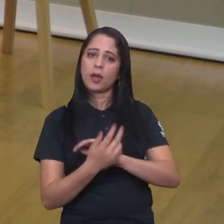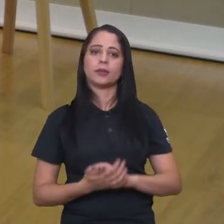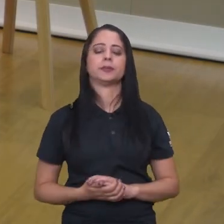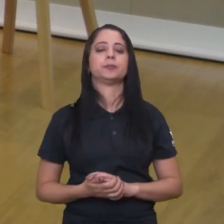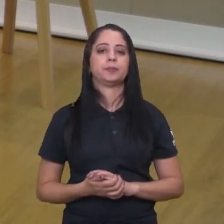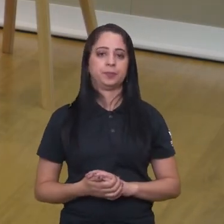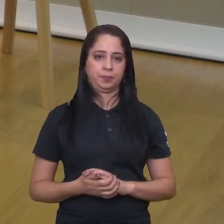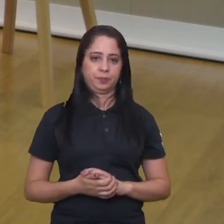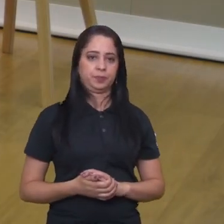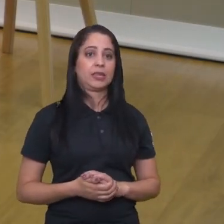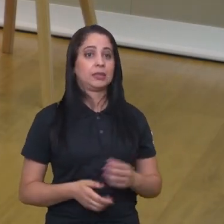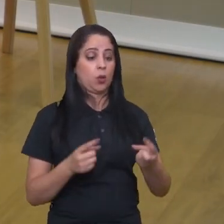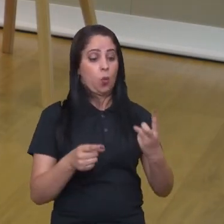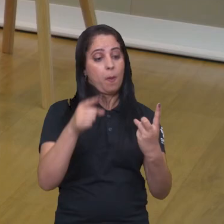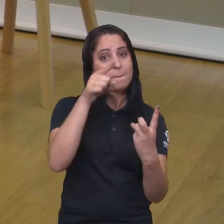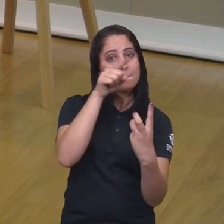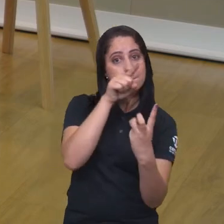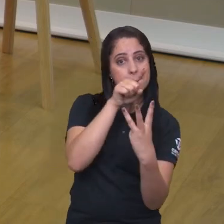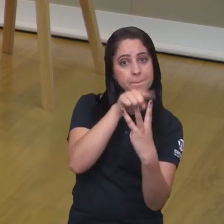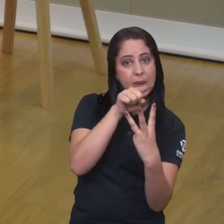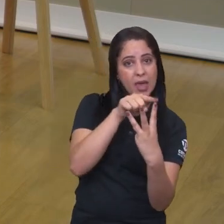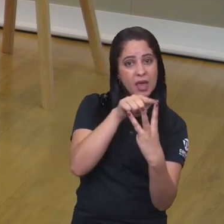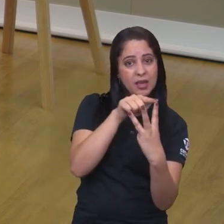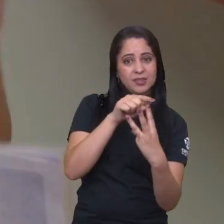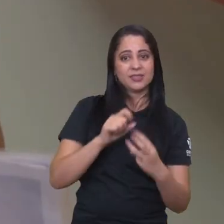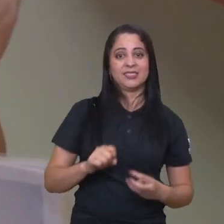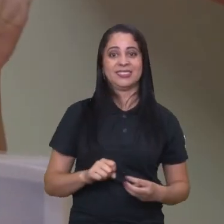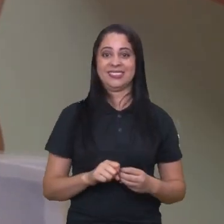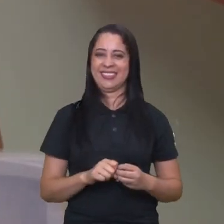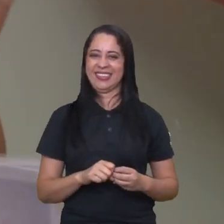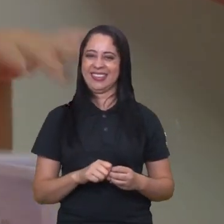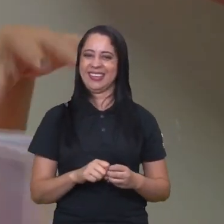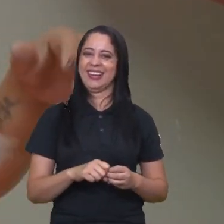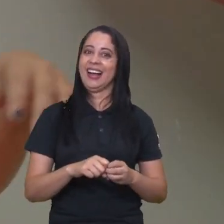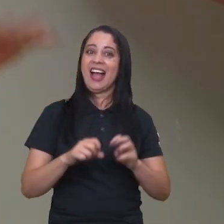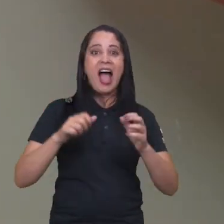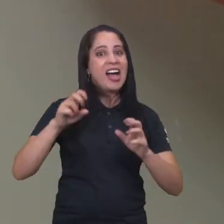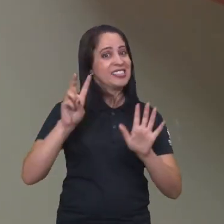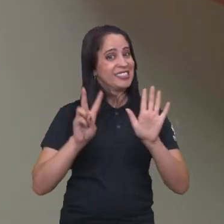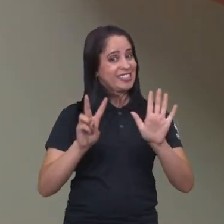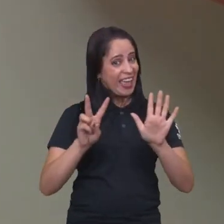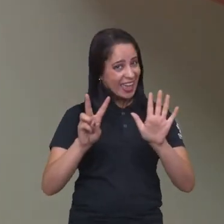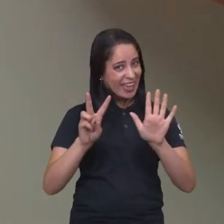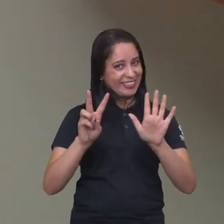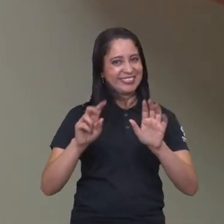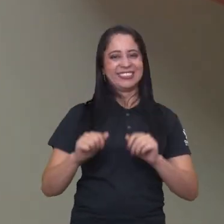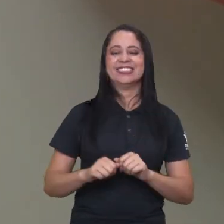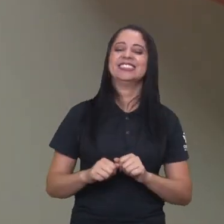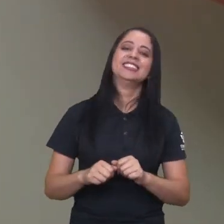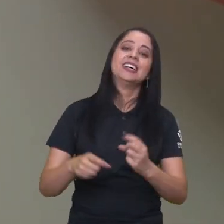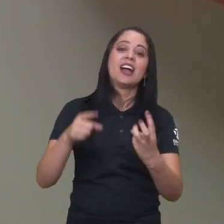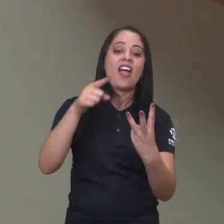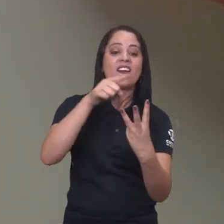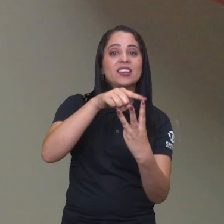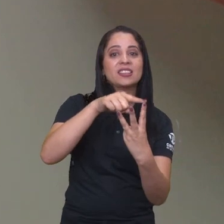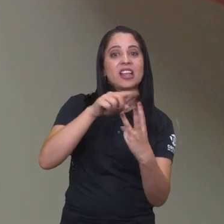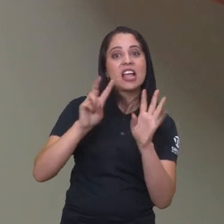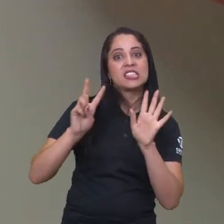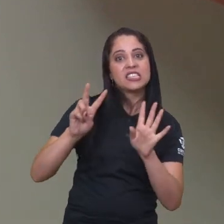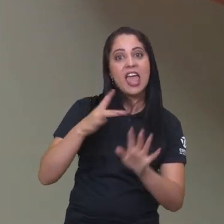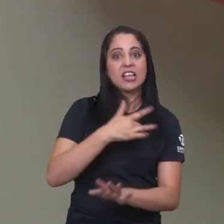desses sentimentos. Bom, no primeiro bloco, você falou sobre as 7 saúdes. Opa, olha, os 7, tem que tirar aqui 7